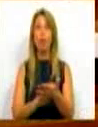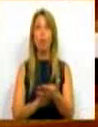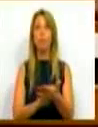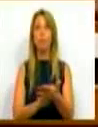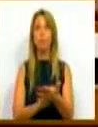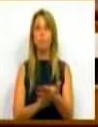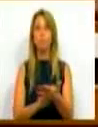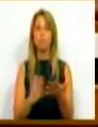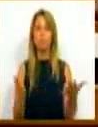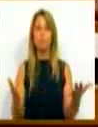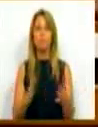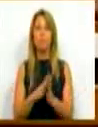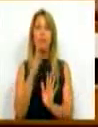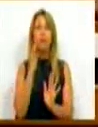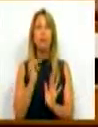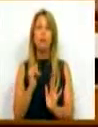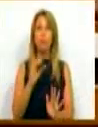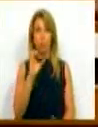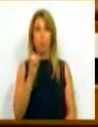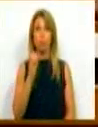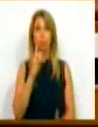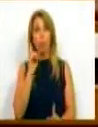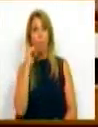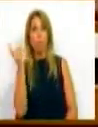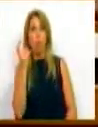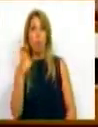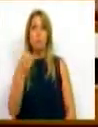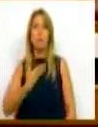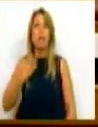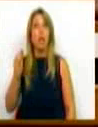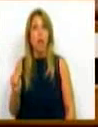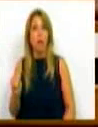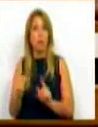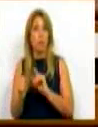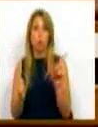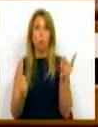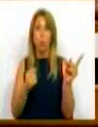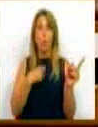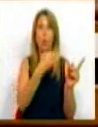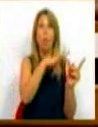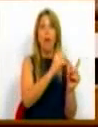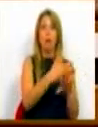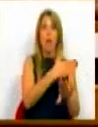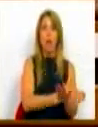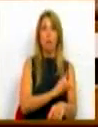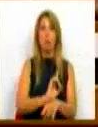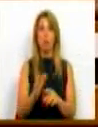A prova é que procurou o CDS e não o PS antes e logo após as eleições.